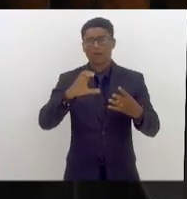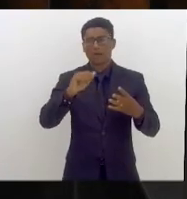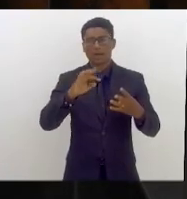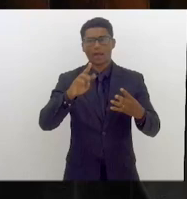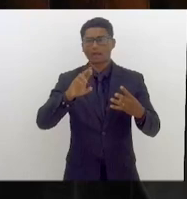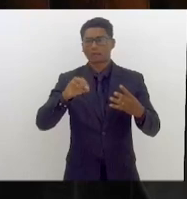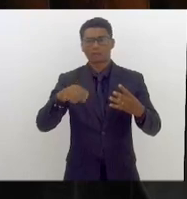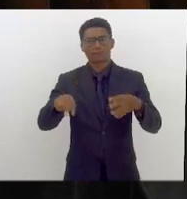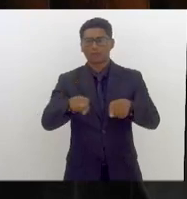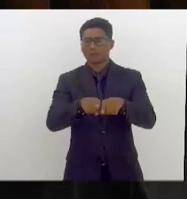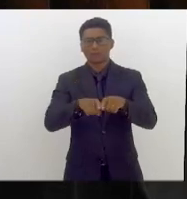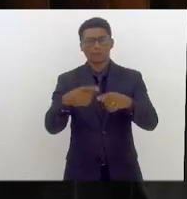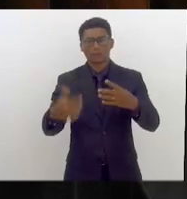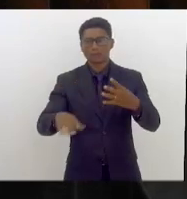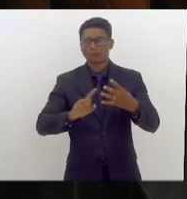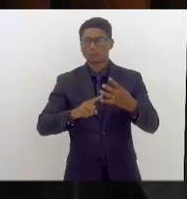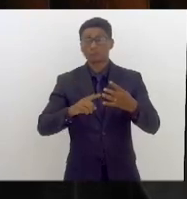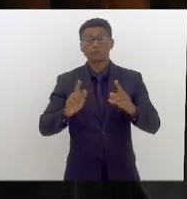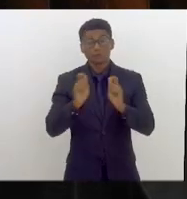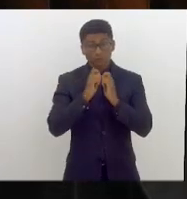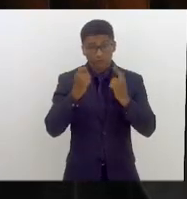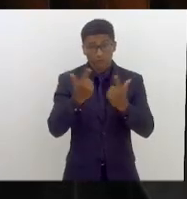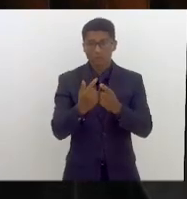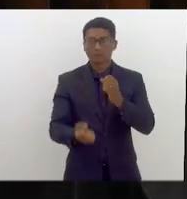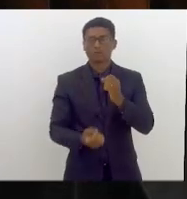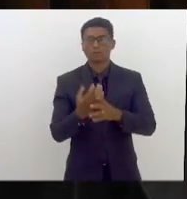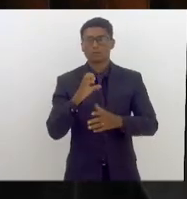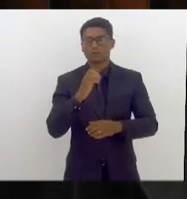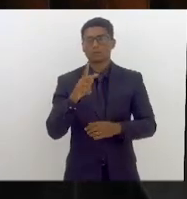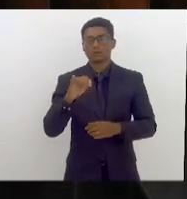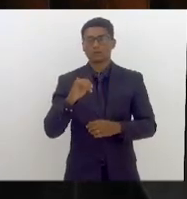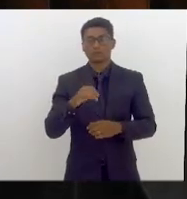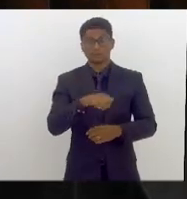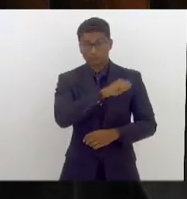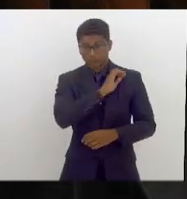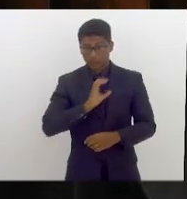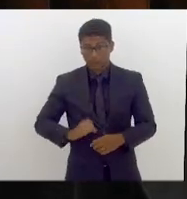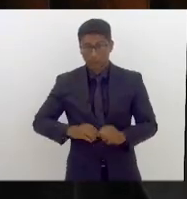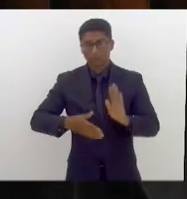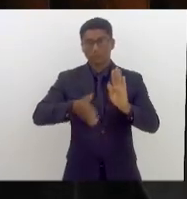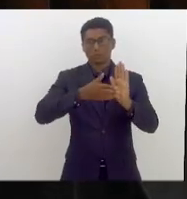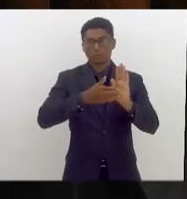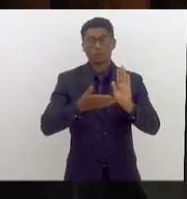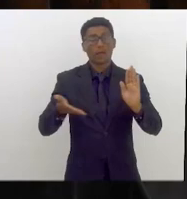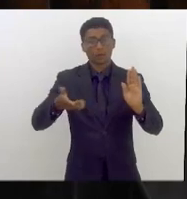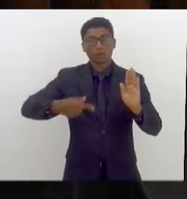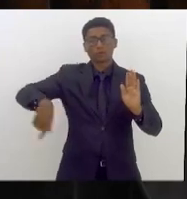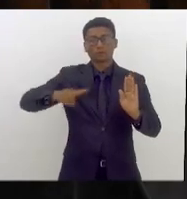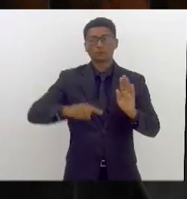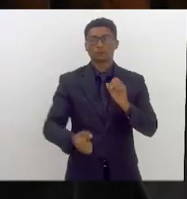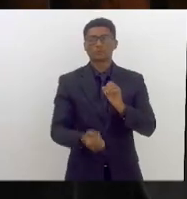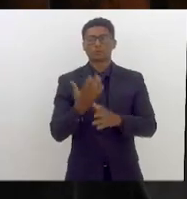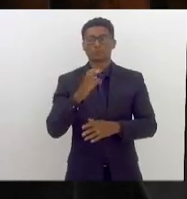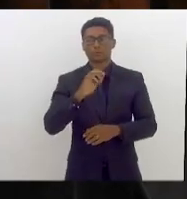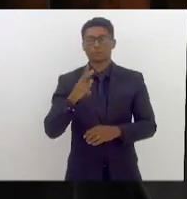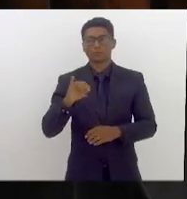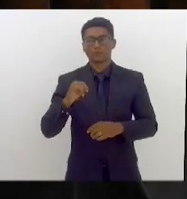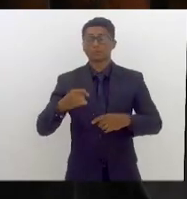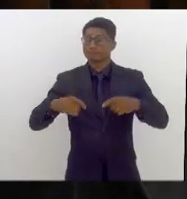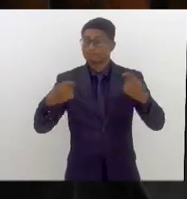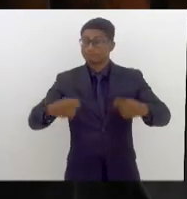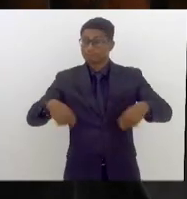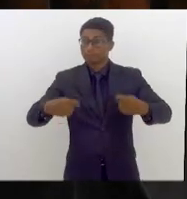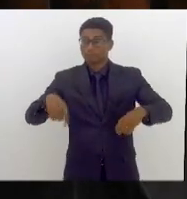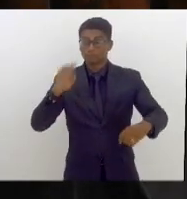Assembleia Legislativa instaurou uma CPI. A proposta foi até do André Siciliano. E nós fizemos a CPI. Agora é preciso que o Estado